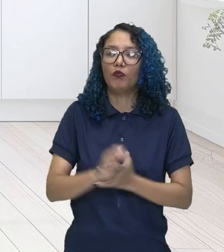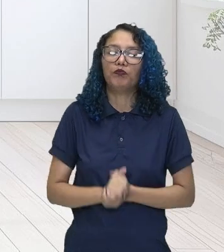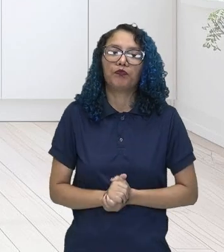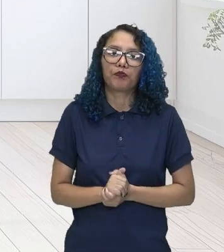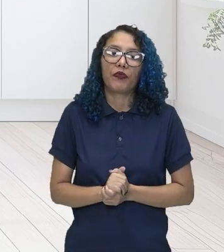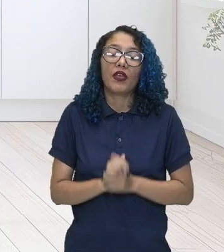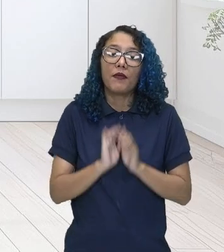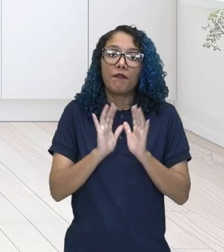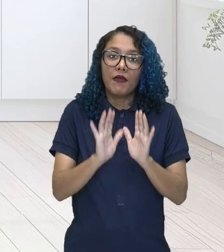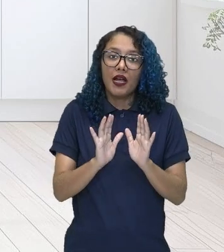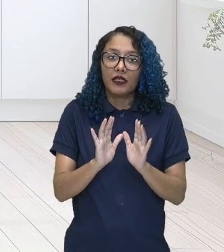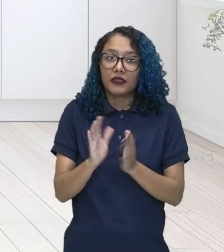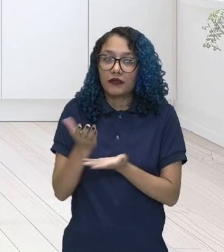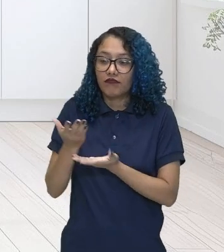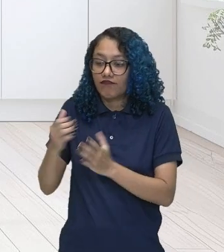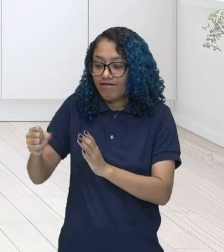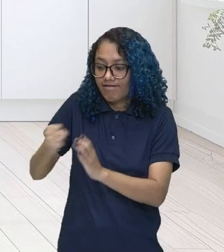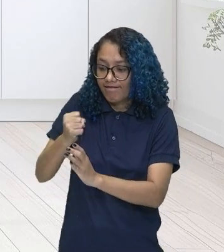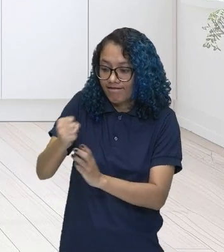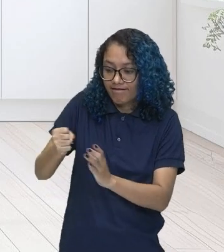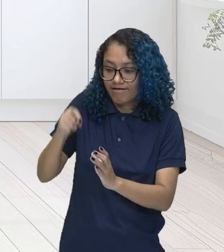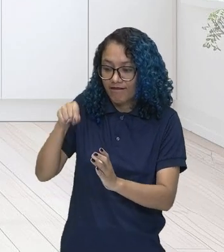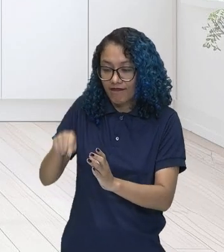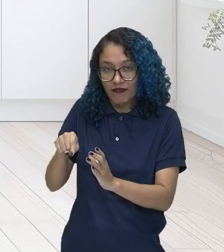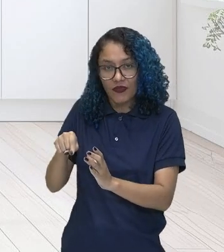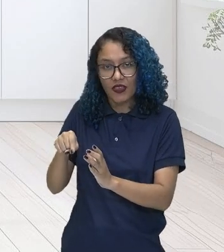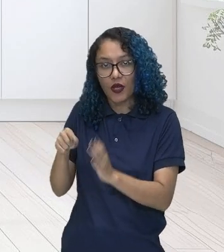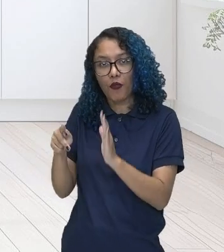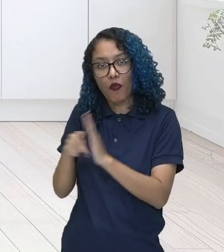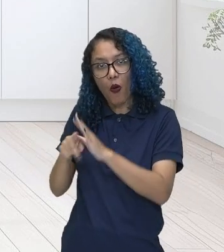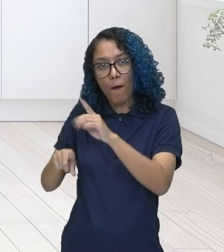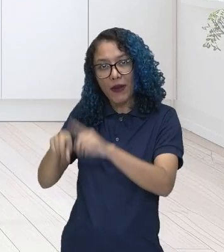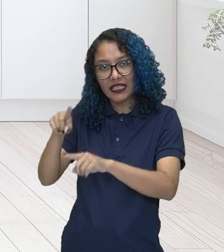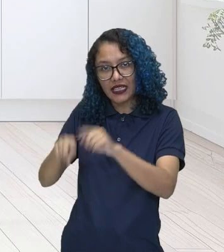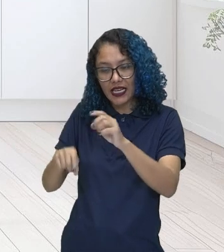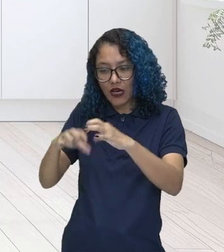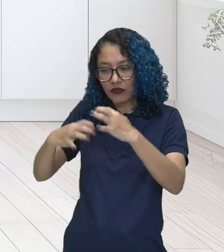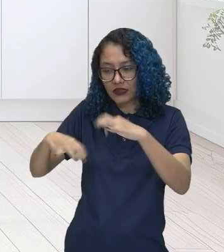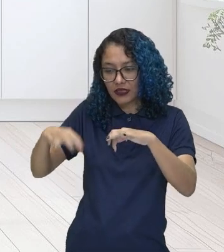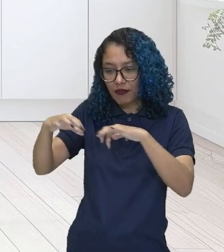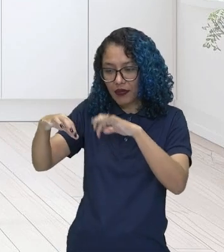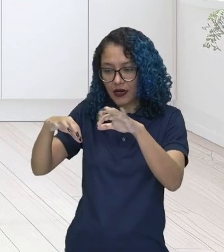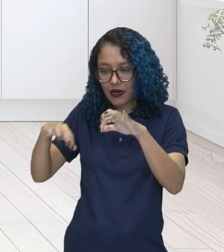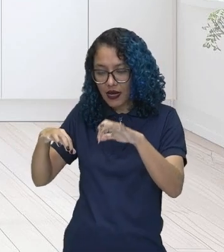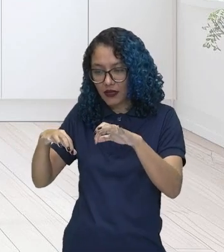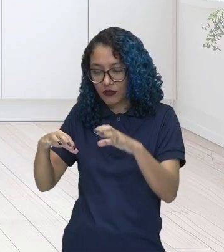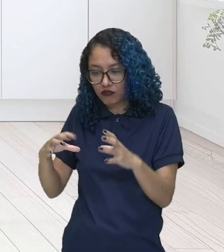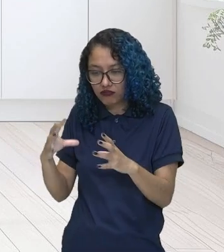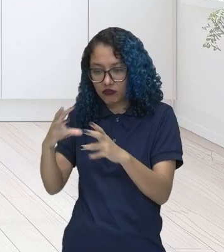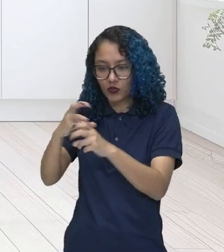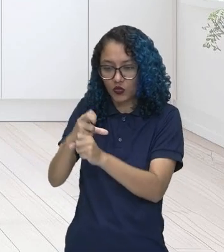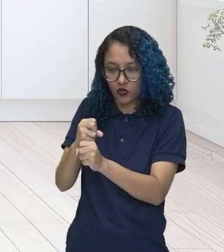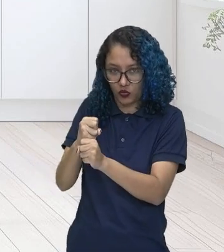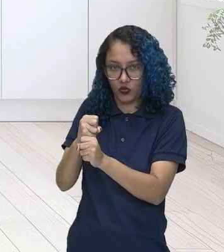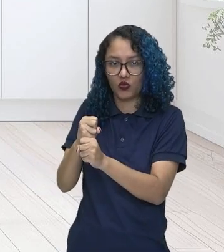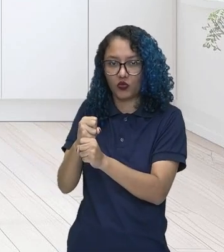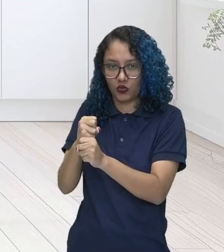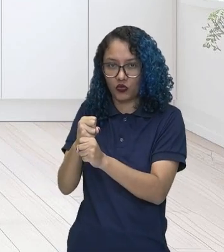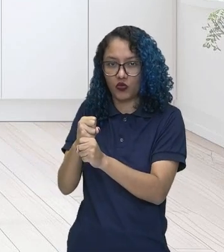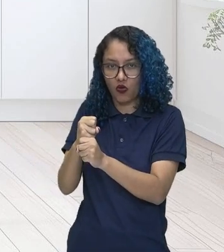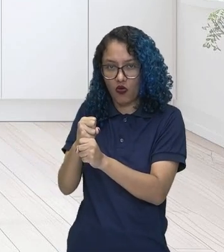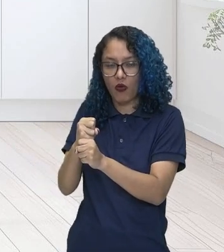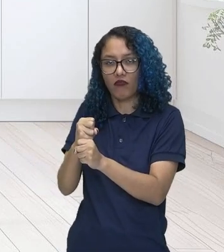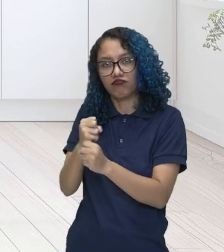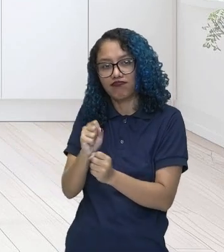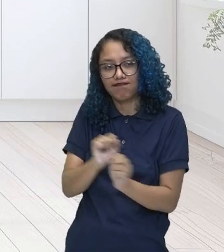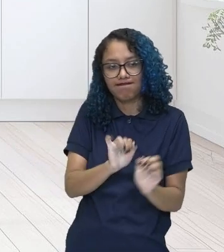massa inicial dos ingredientes, somando a essas substâncias